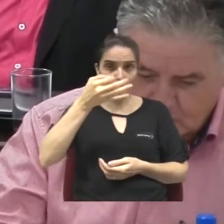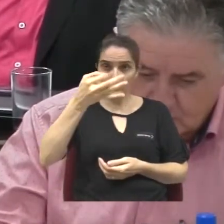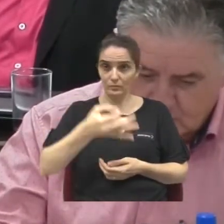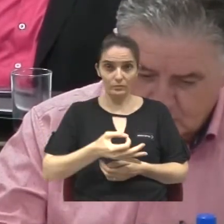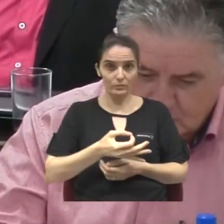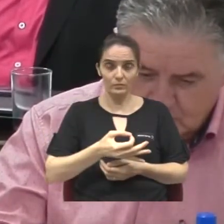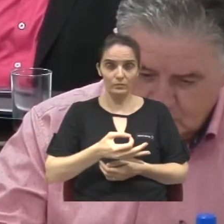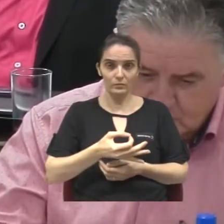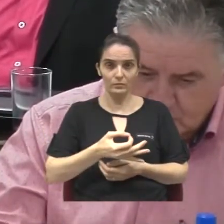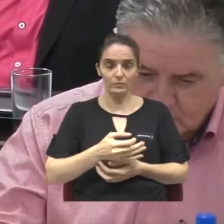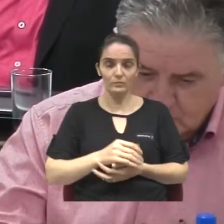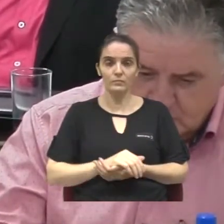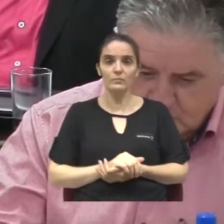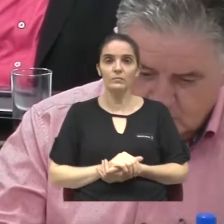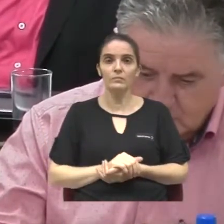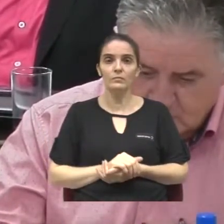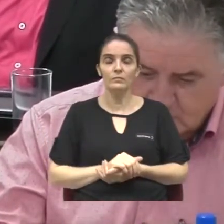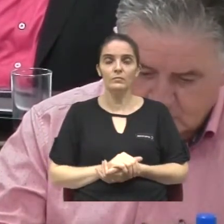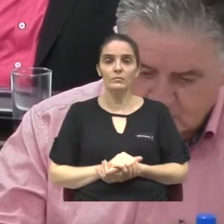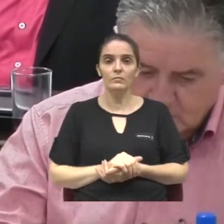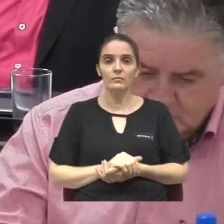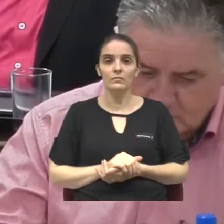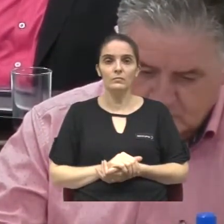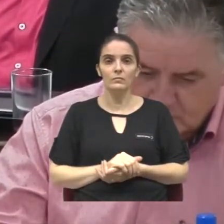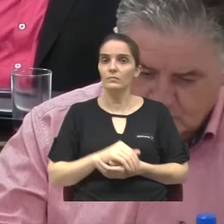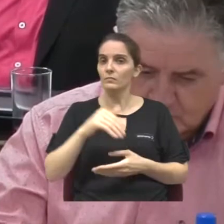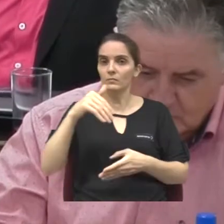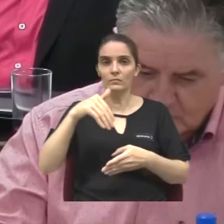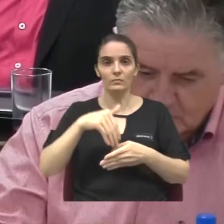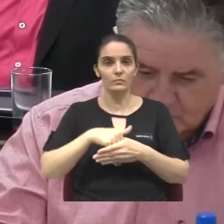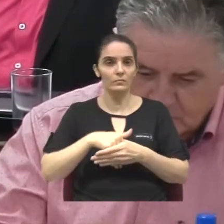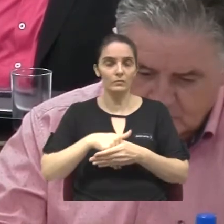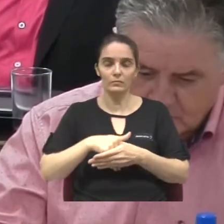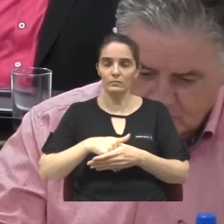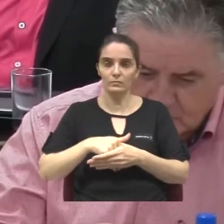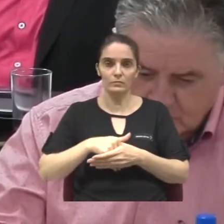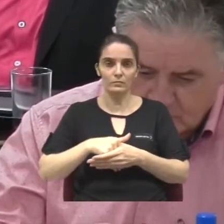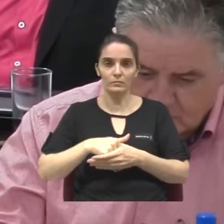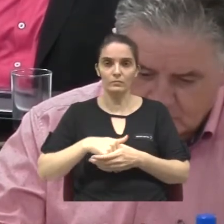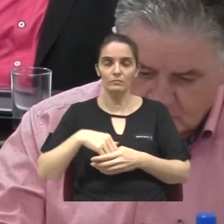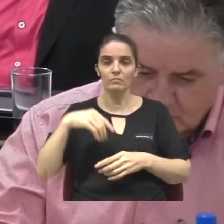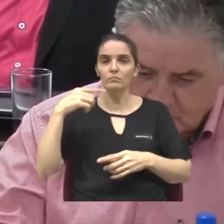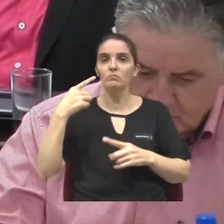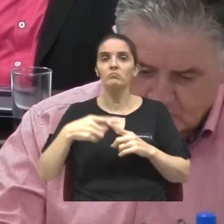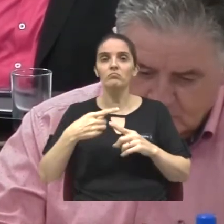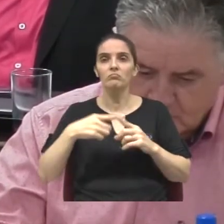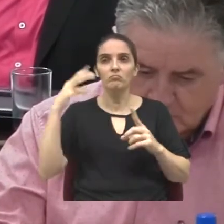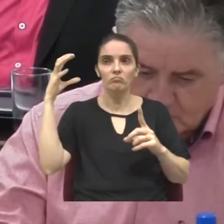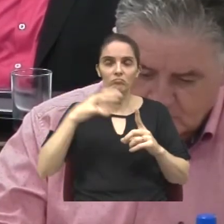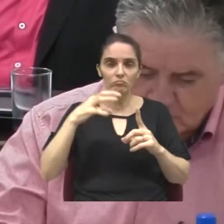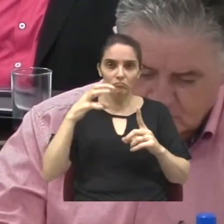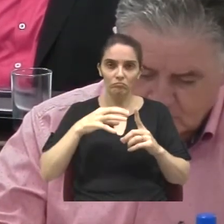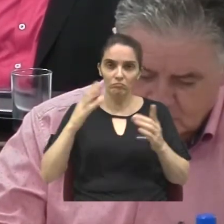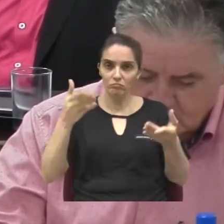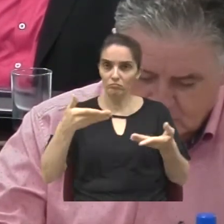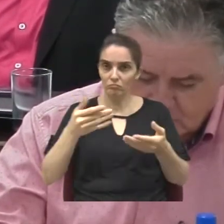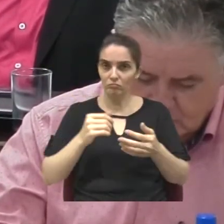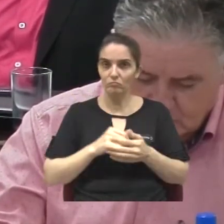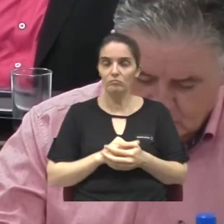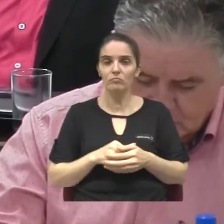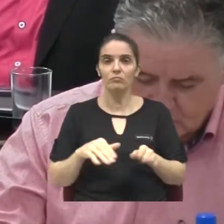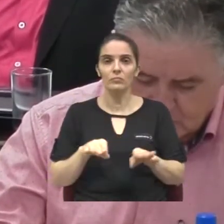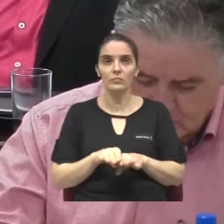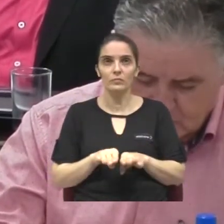votei esse projeto lá atrás pressionado. Eu tomo a liberdade de consultar os